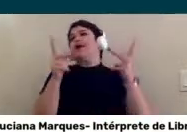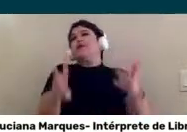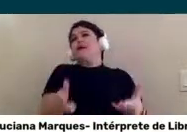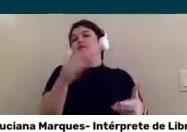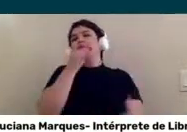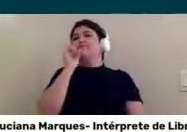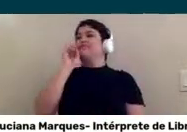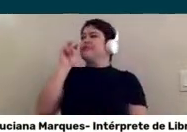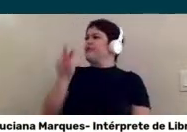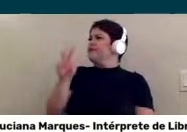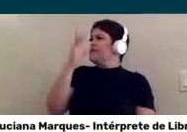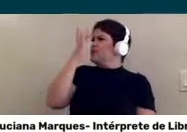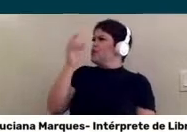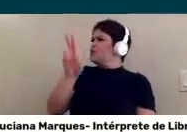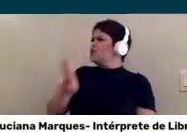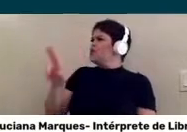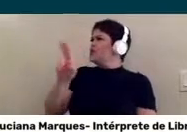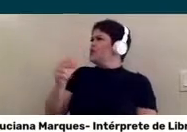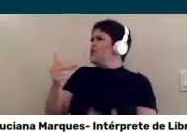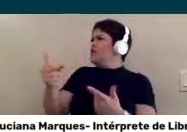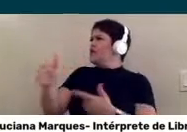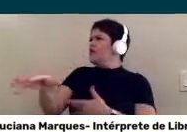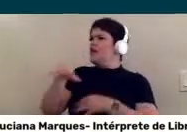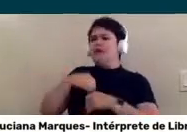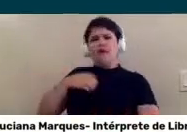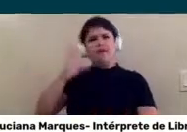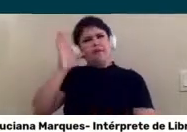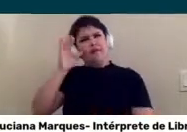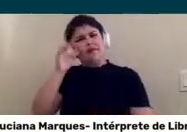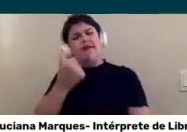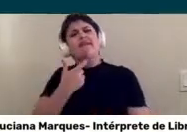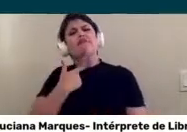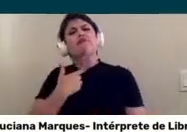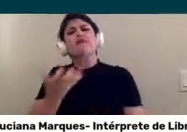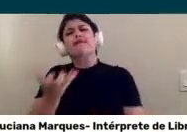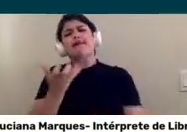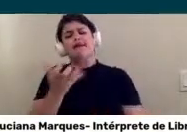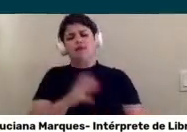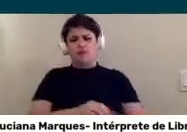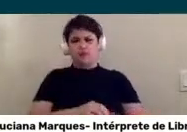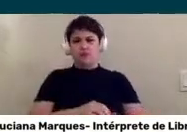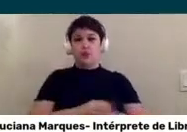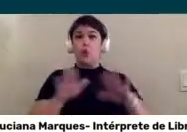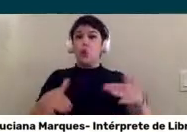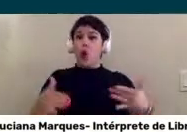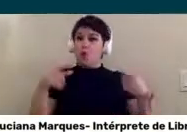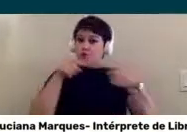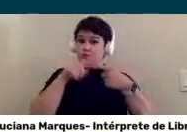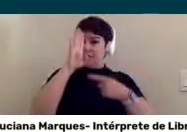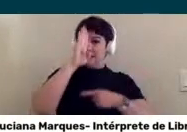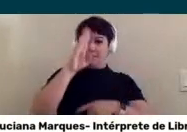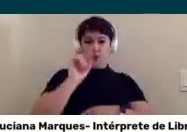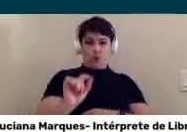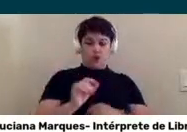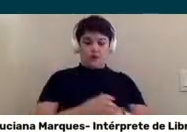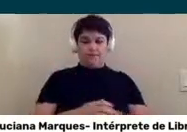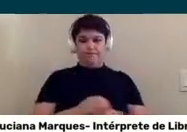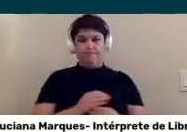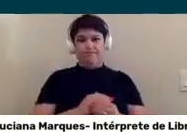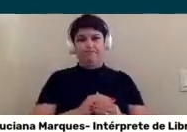alguém usando alguma coisa, me deu curiosidade, me deu vontade de tentar. Qual é o ponto aqui? É que as